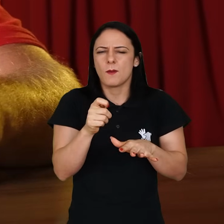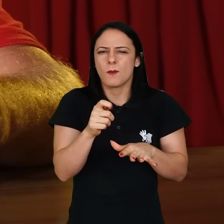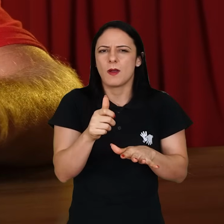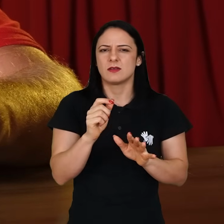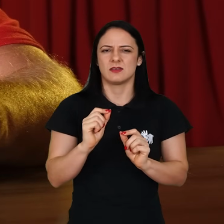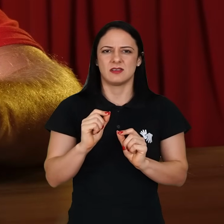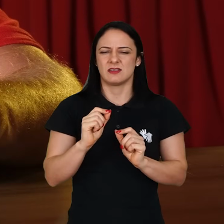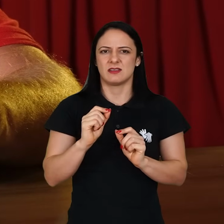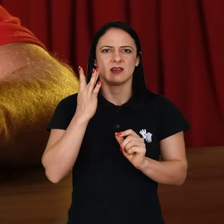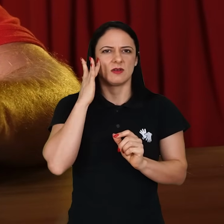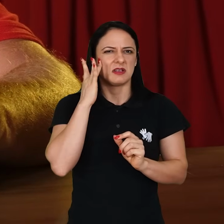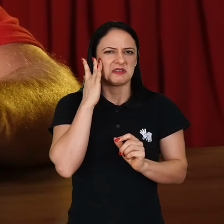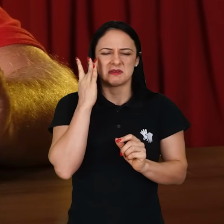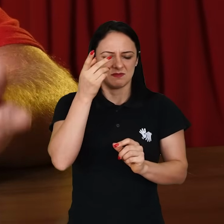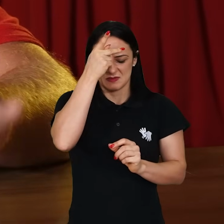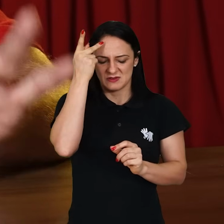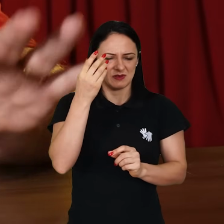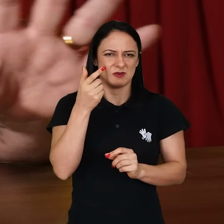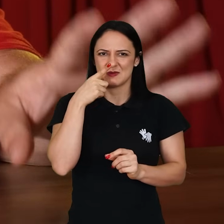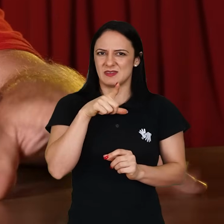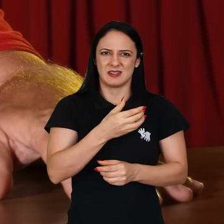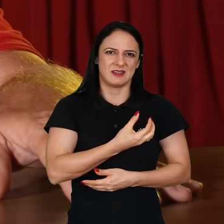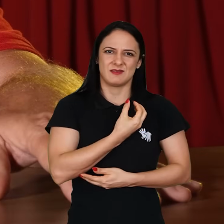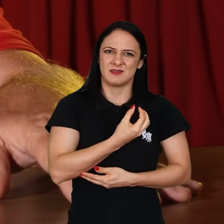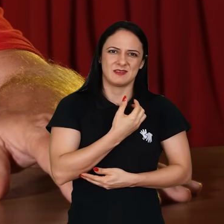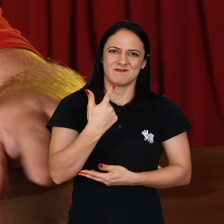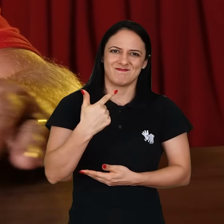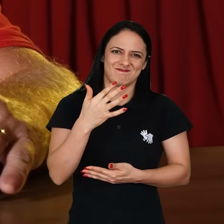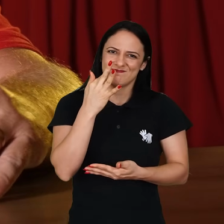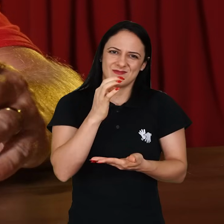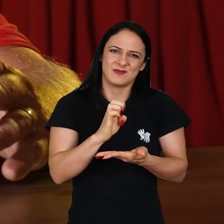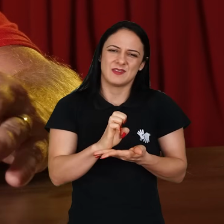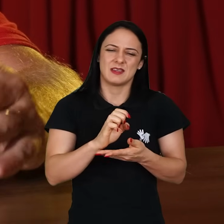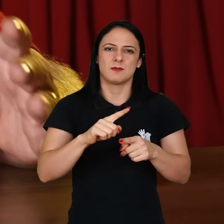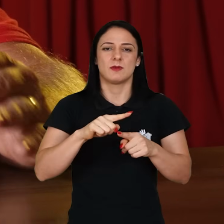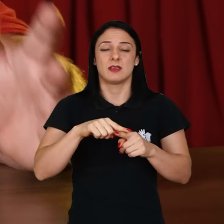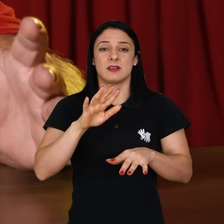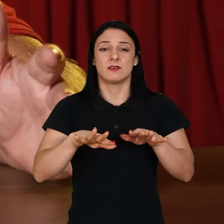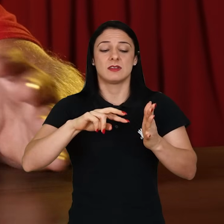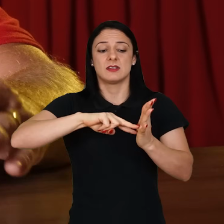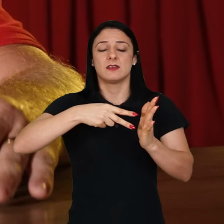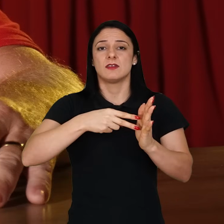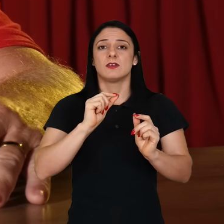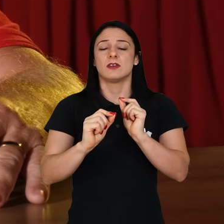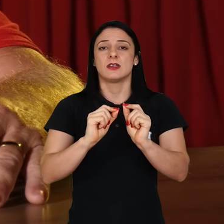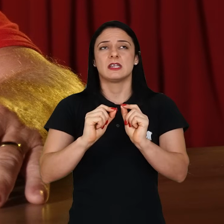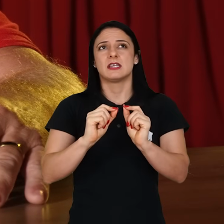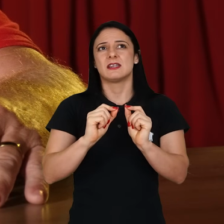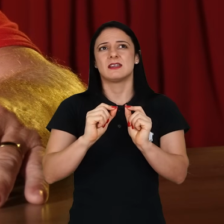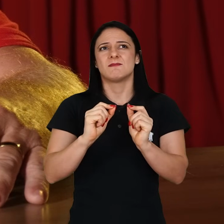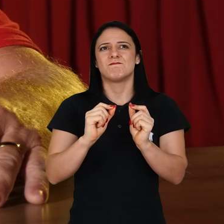quase impossível que alguém pudesse viver sem a fé, porque significaria talvez